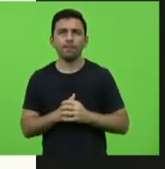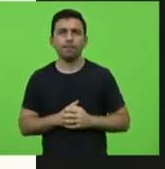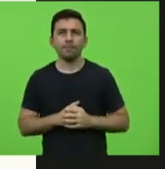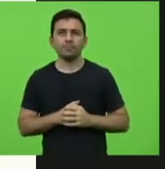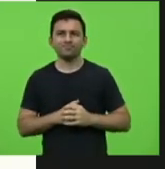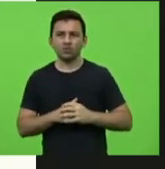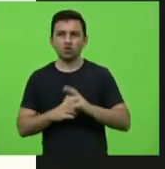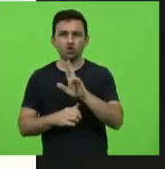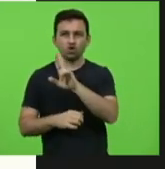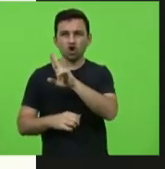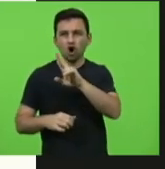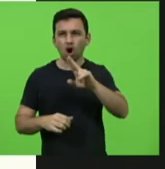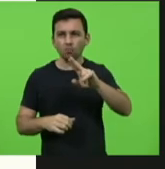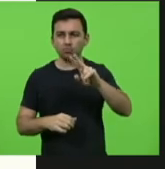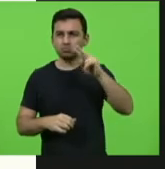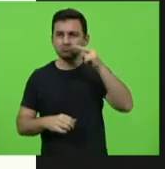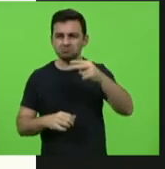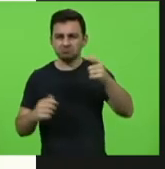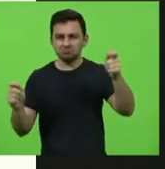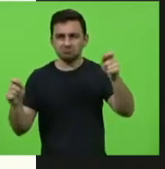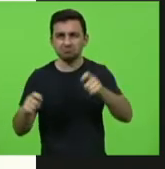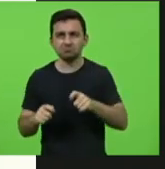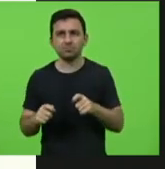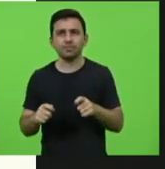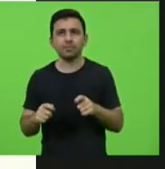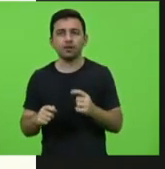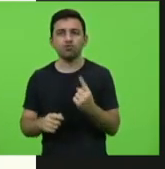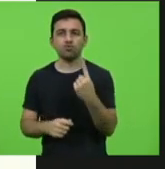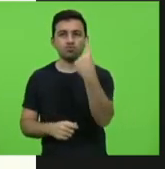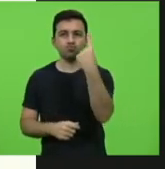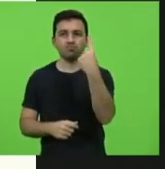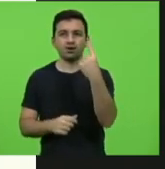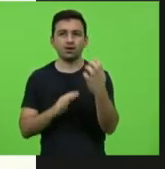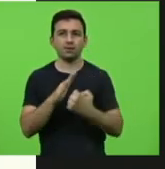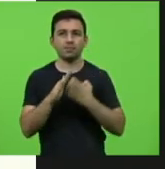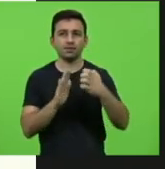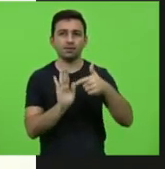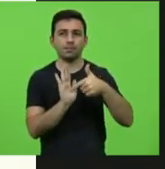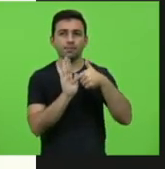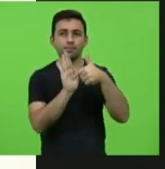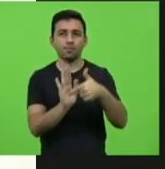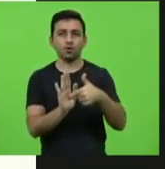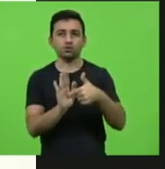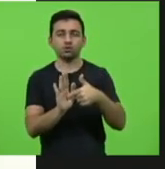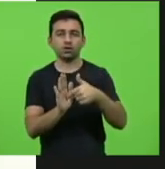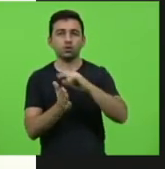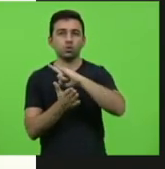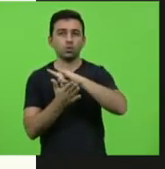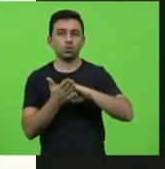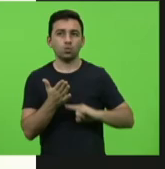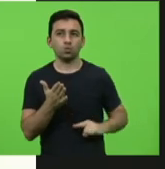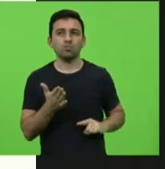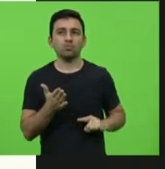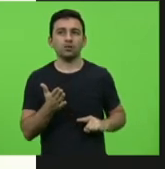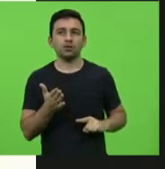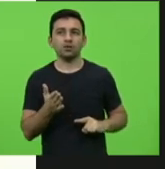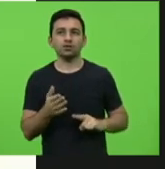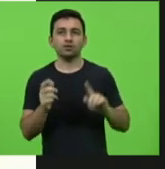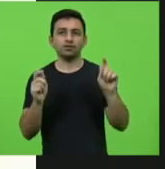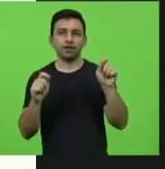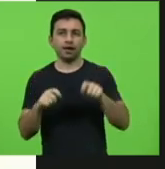com nome reconhecido, apenas uma empresa apresentou a documentação, senhor presidente, que se